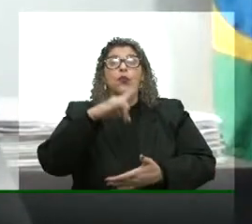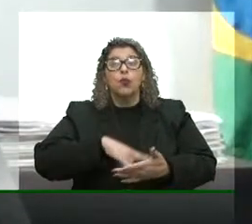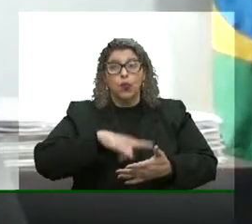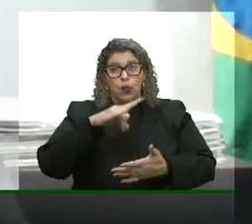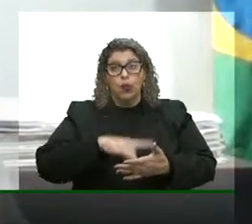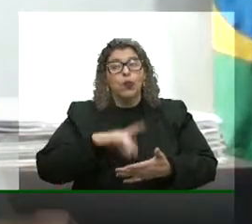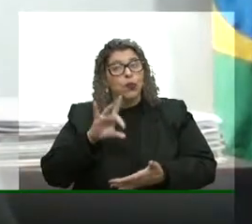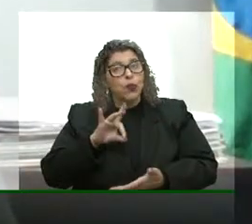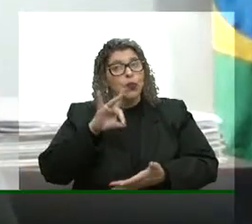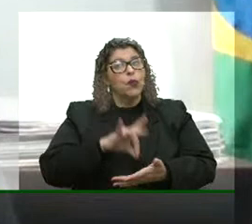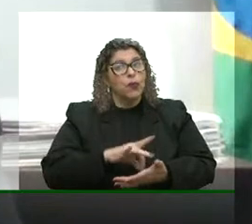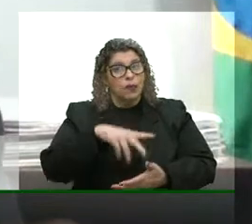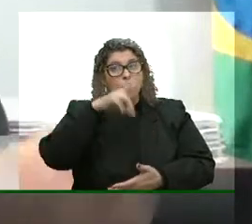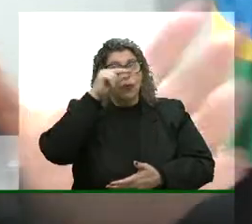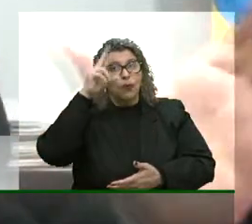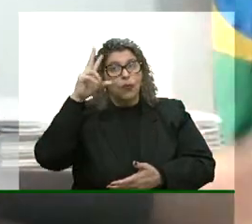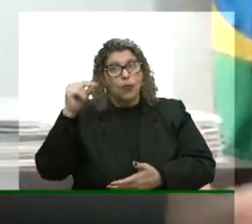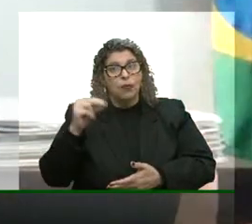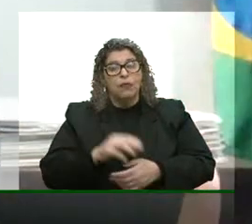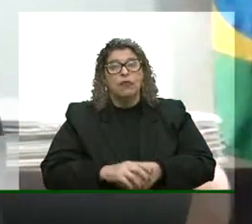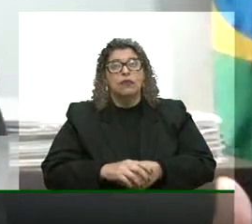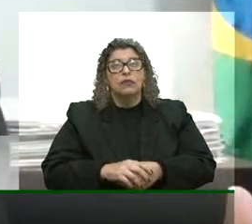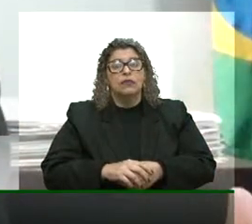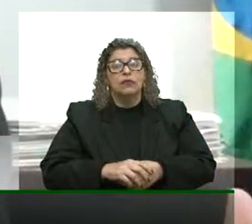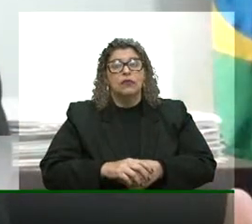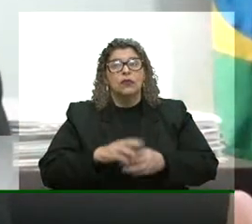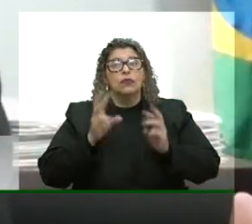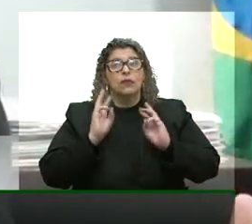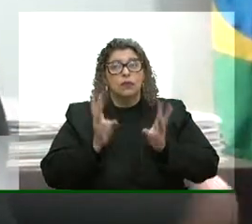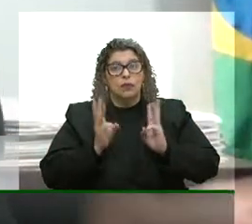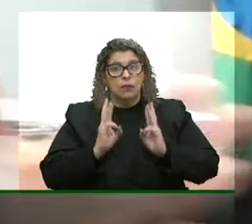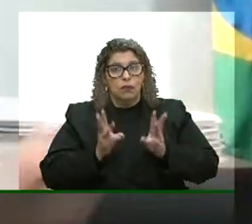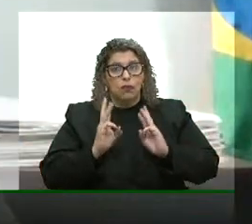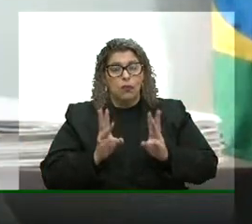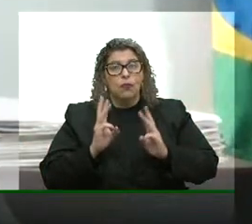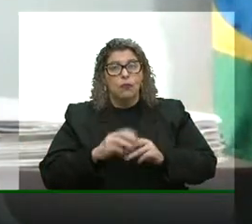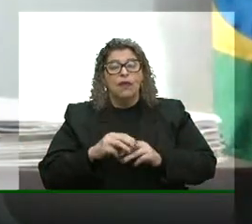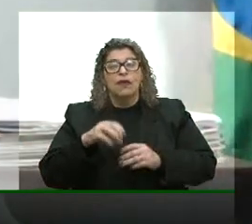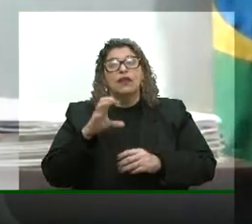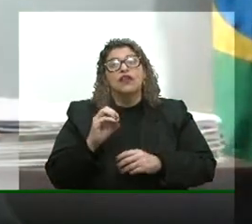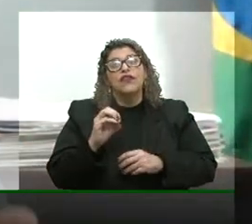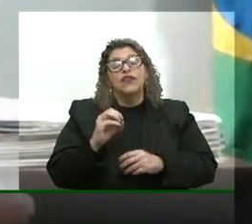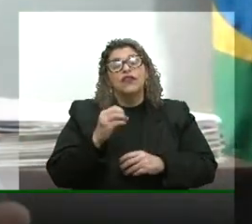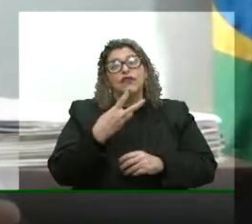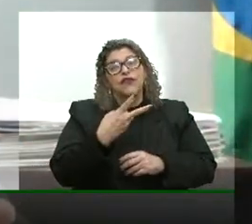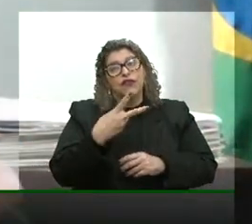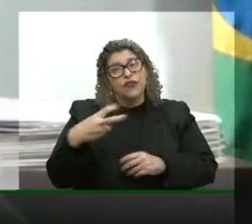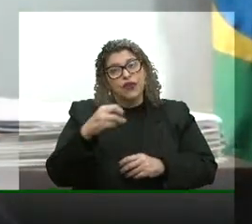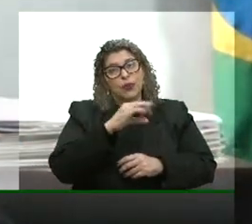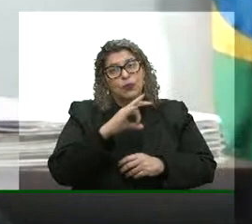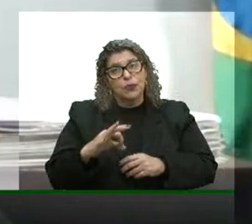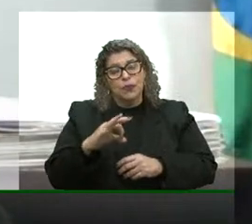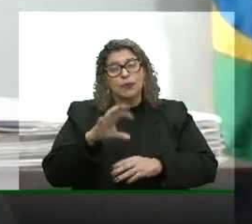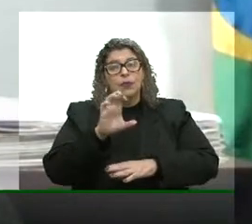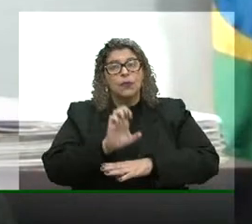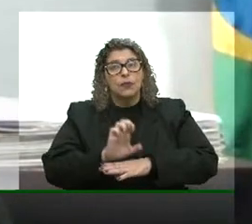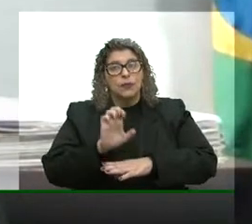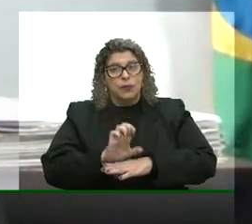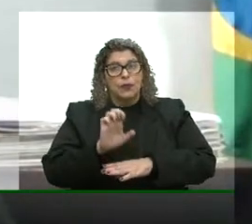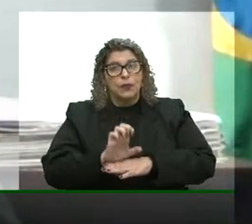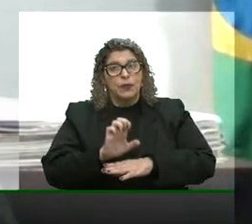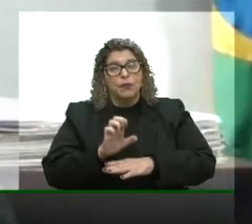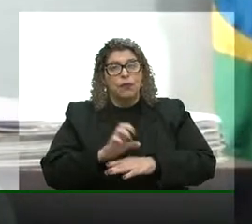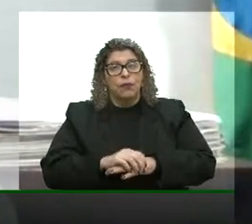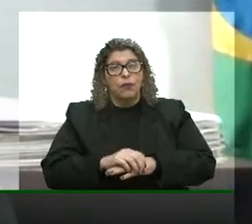eram firmados pelos municípios com os transportadores e 20% entre o Estado, que